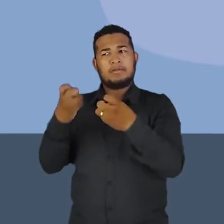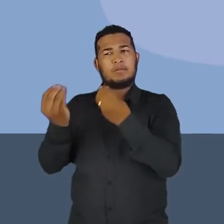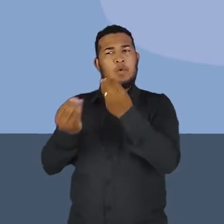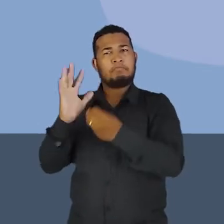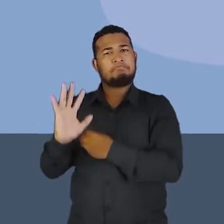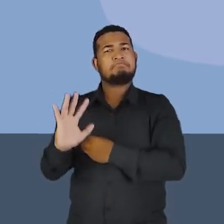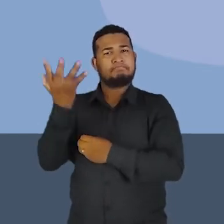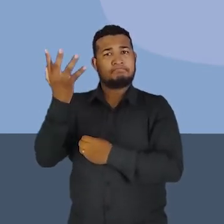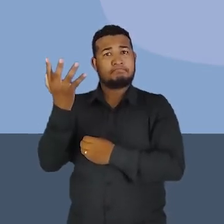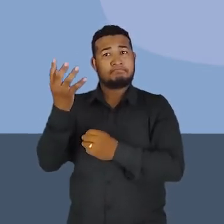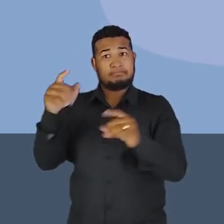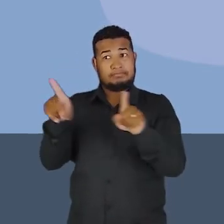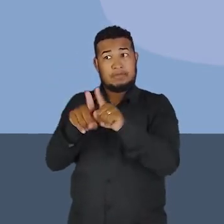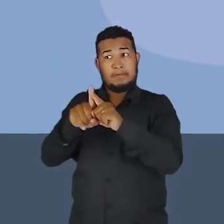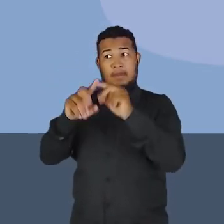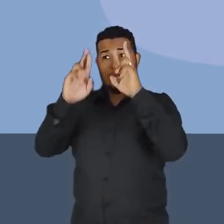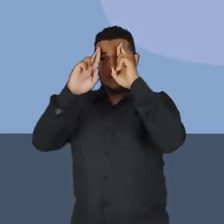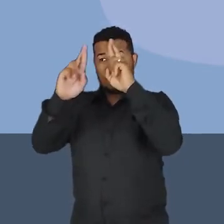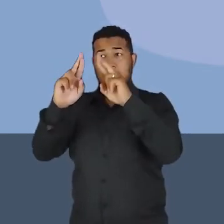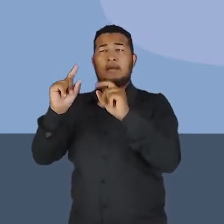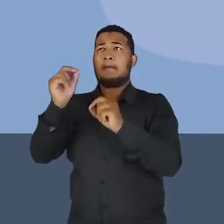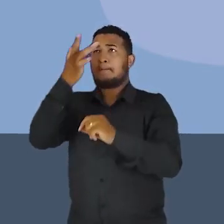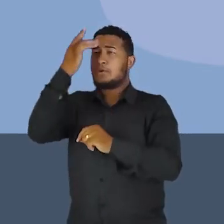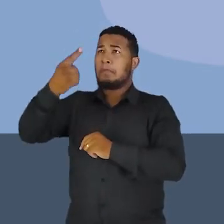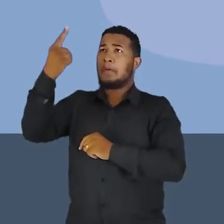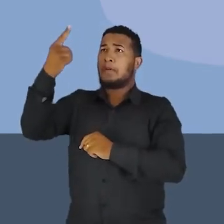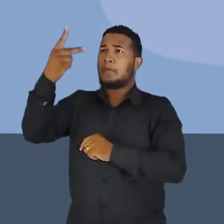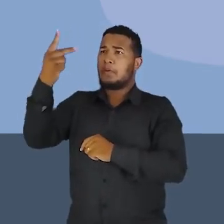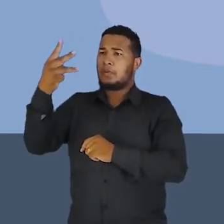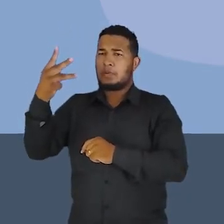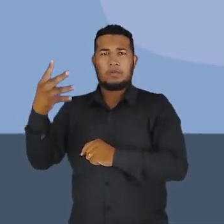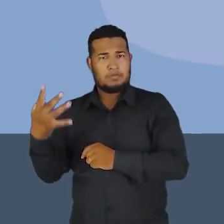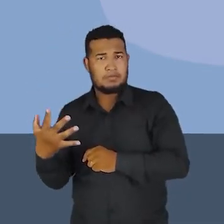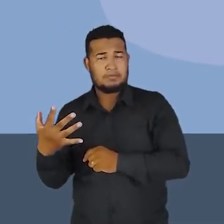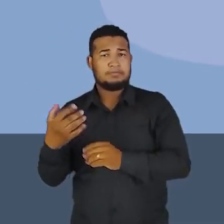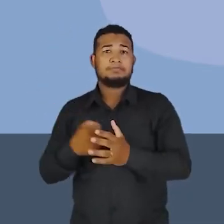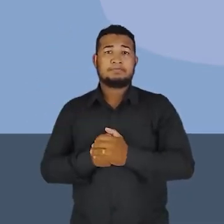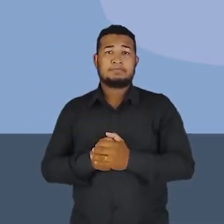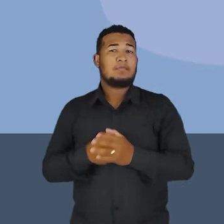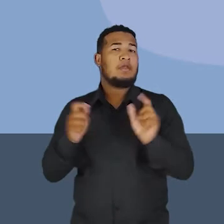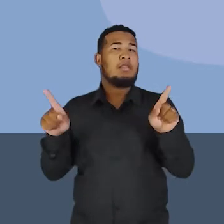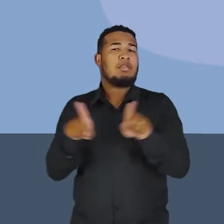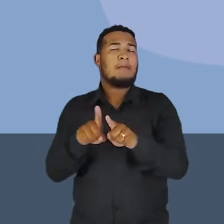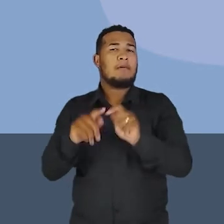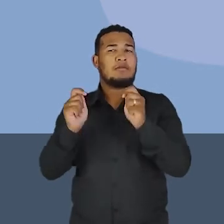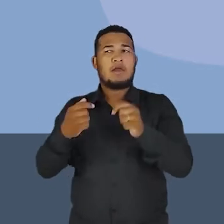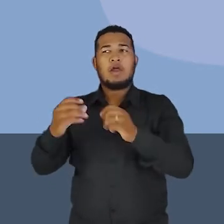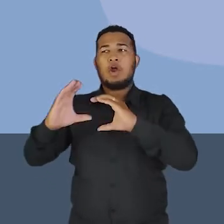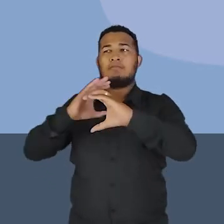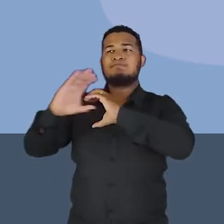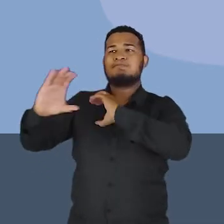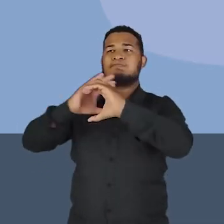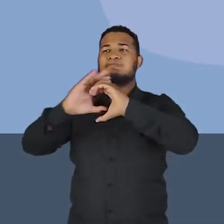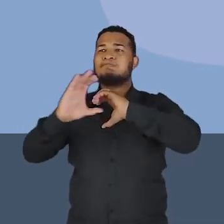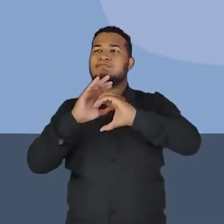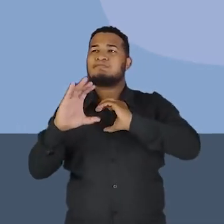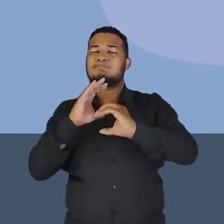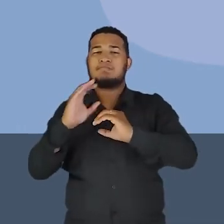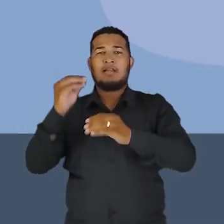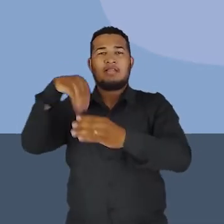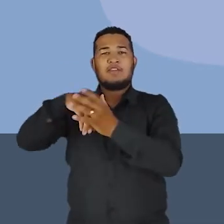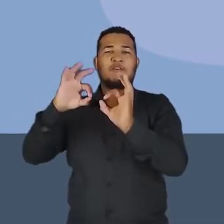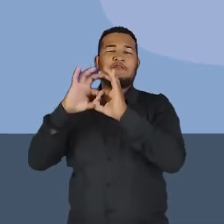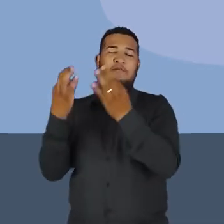e respeitar a hierarquia da organização familiar, facilitar a comunicação dentro da